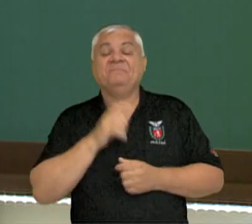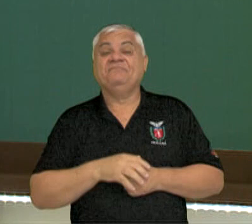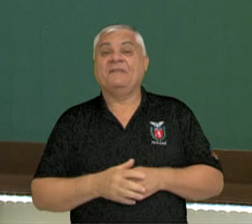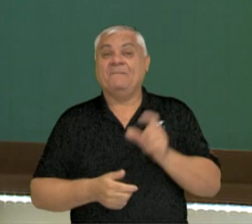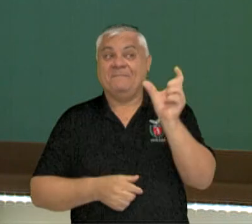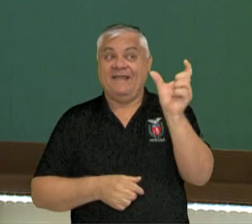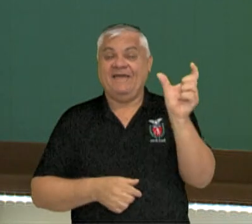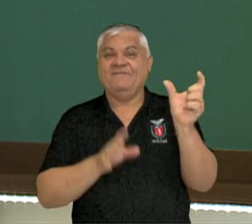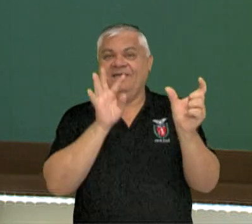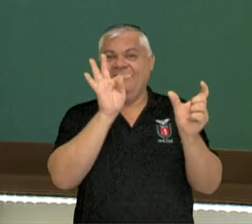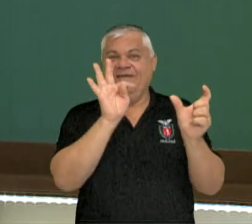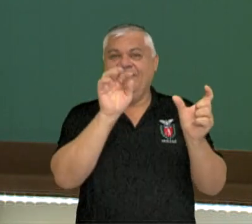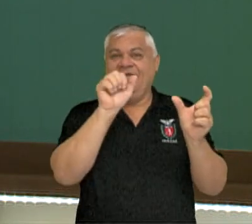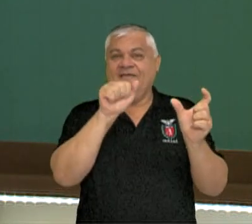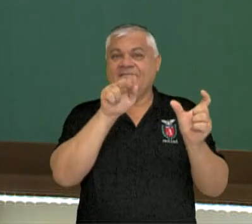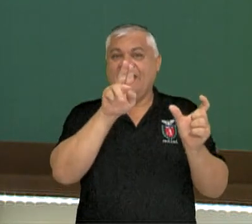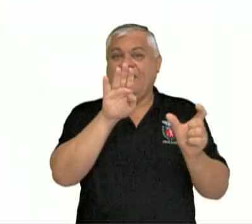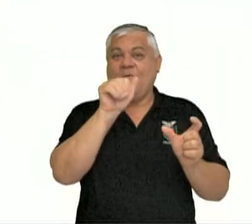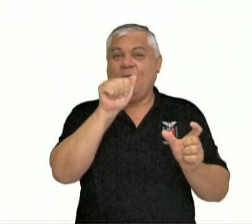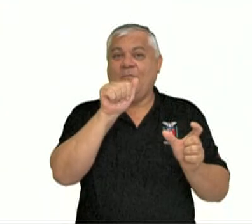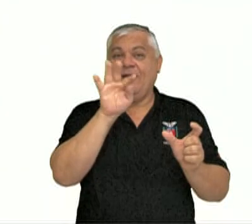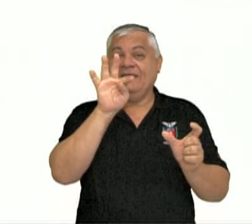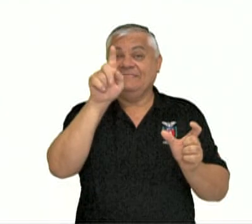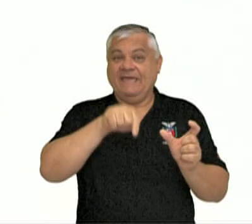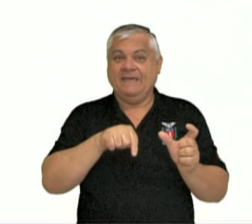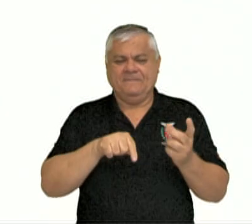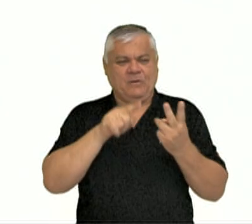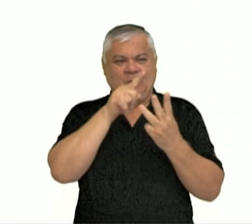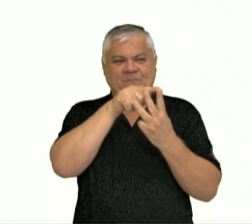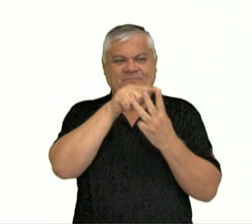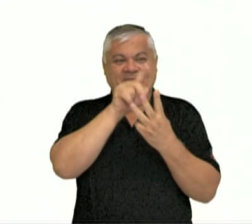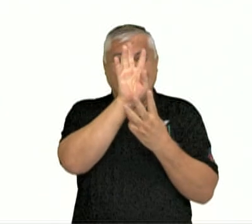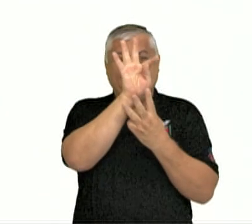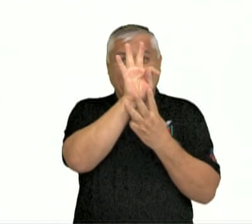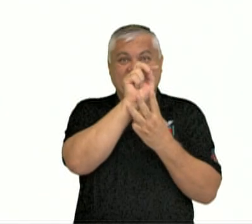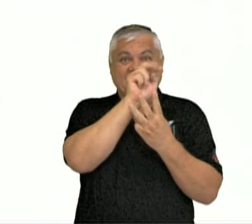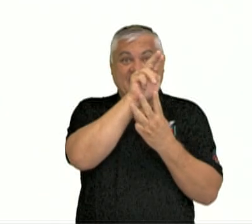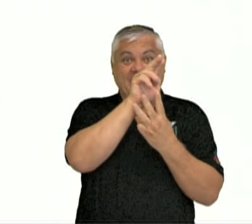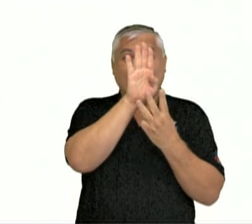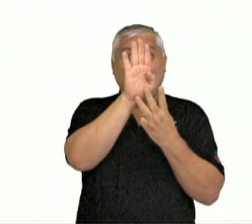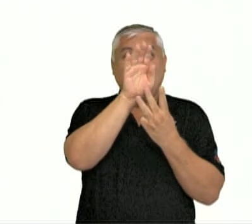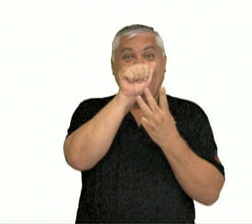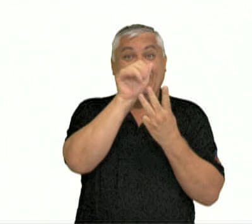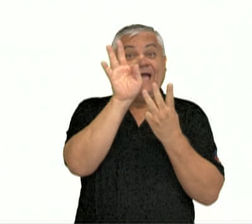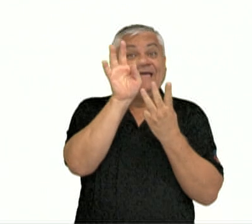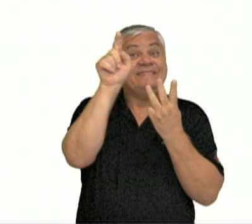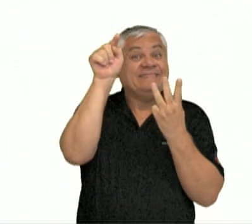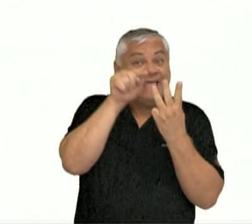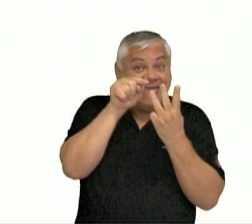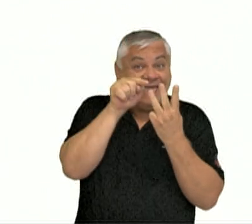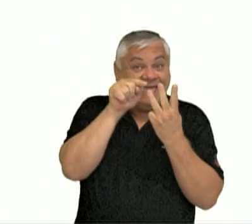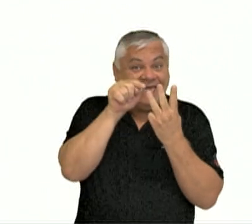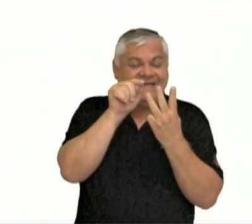Temos lá Taubaté, né? Taubaté. Estão fazendo a separação silábica.